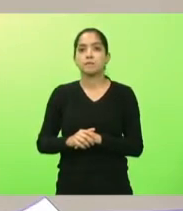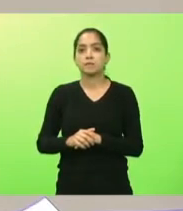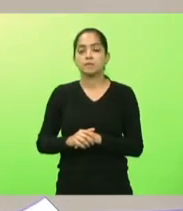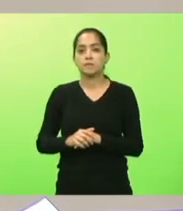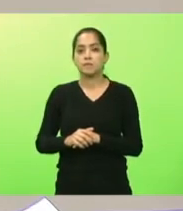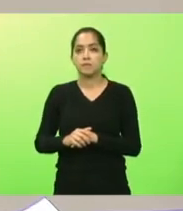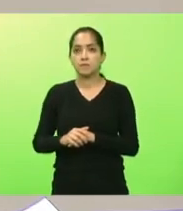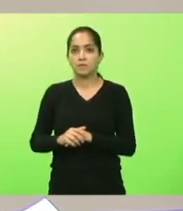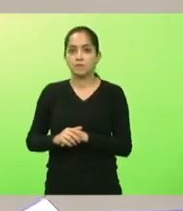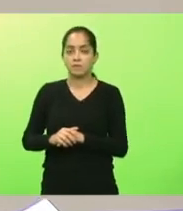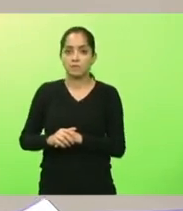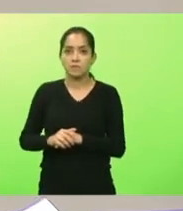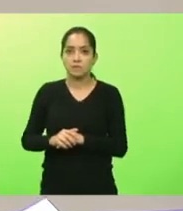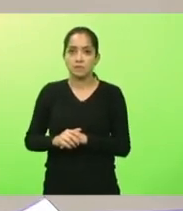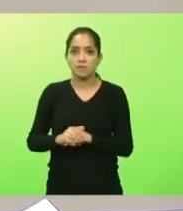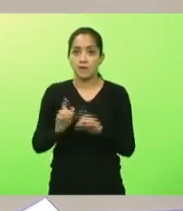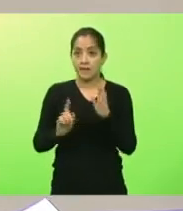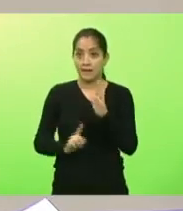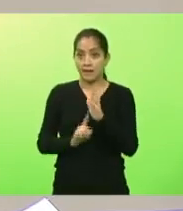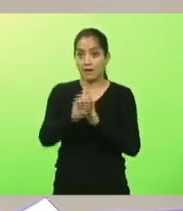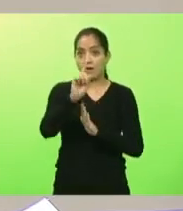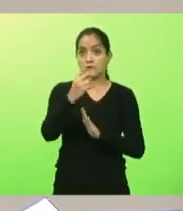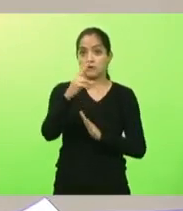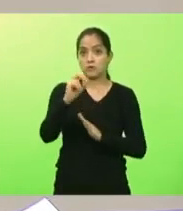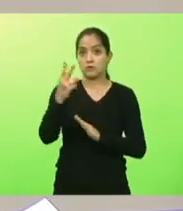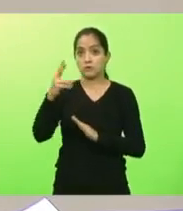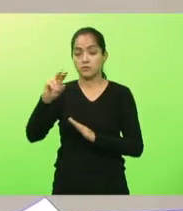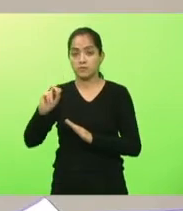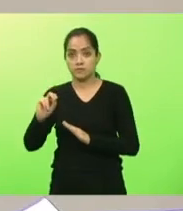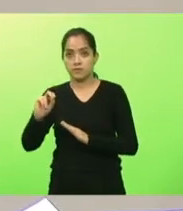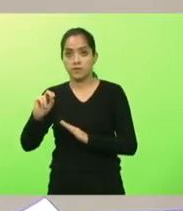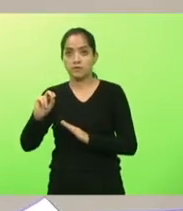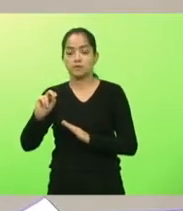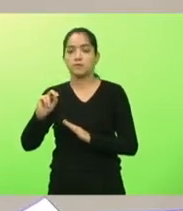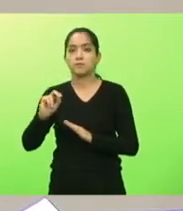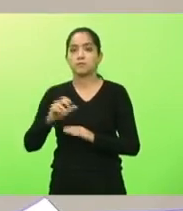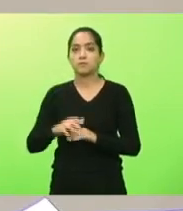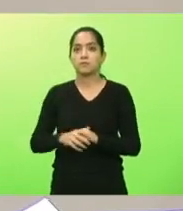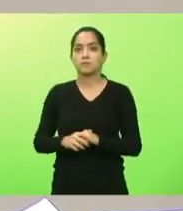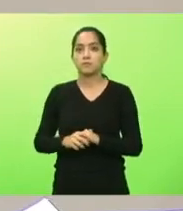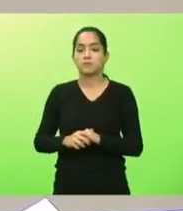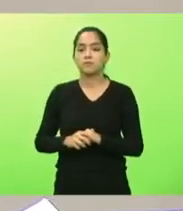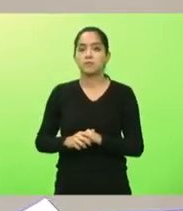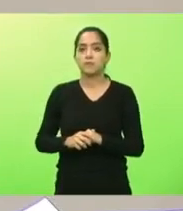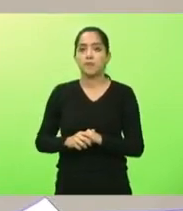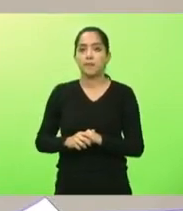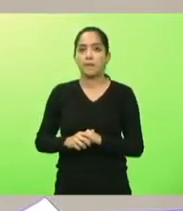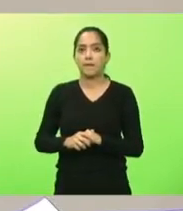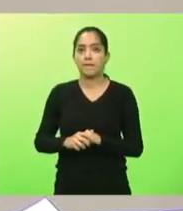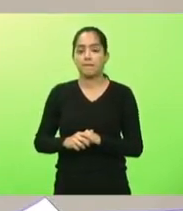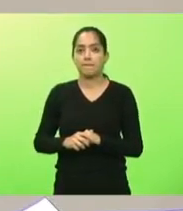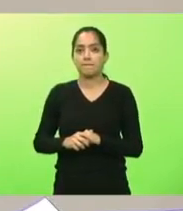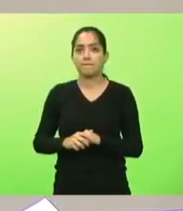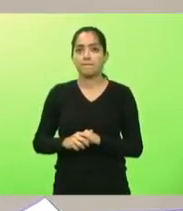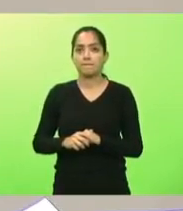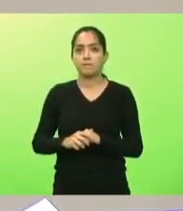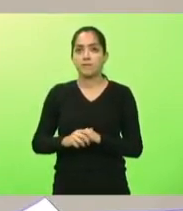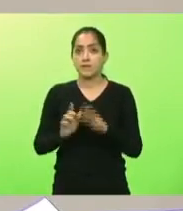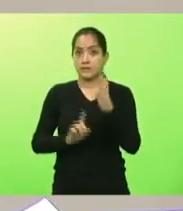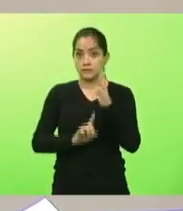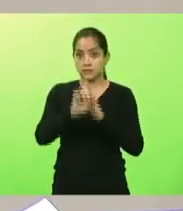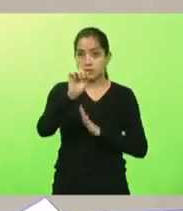University Ranking 2020 da Times Higher Education, um dos rankings associados